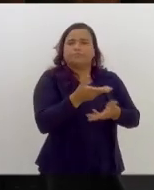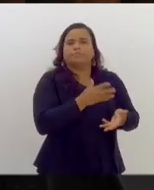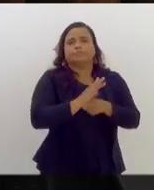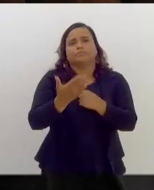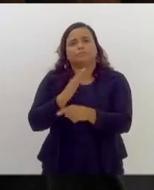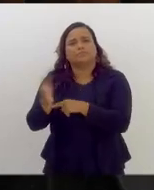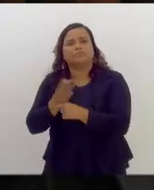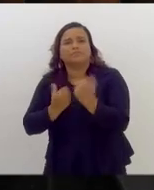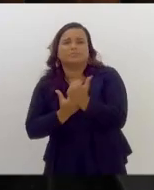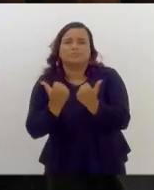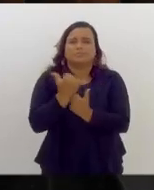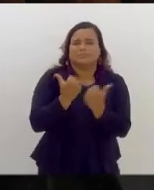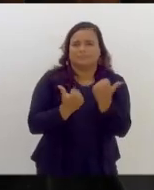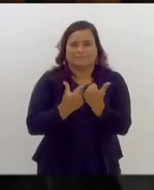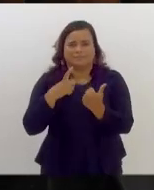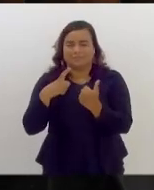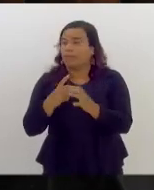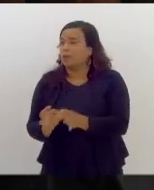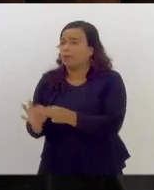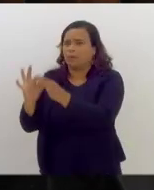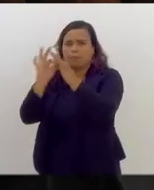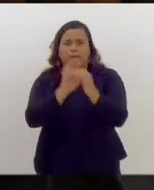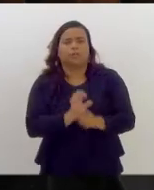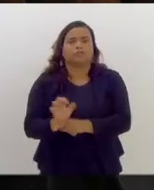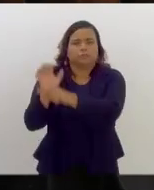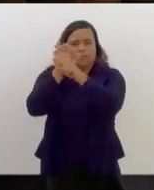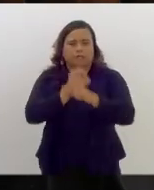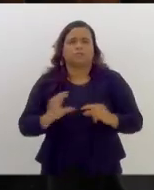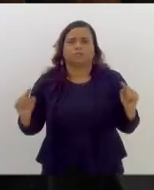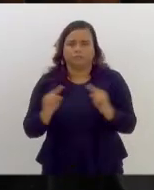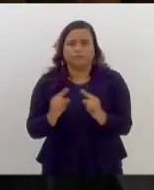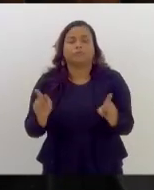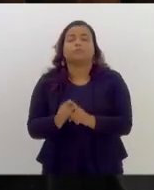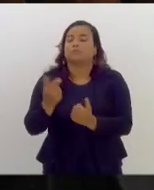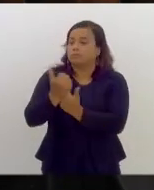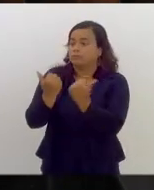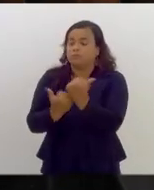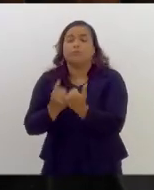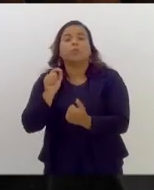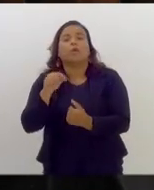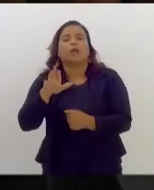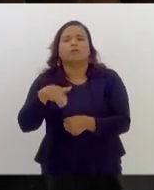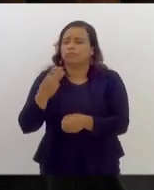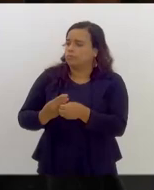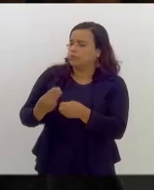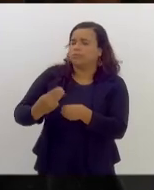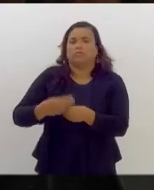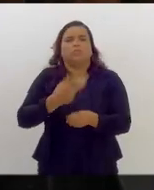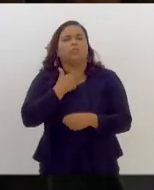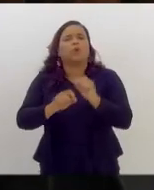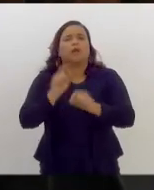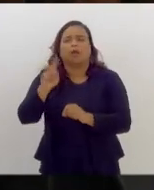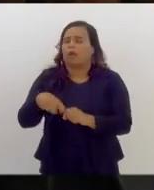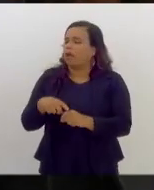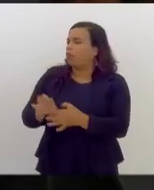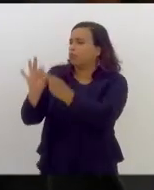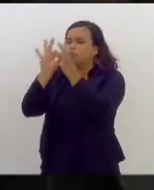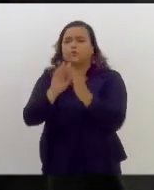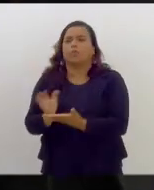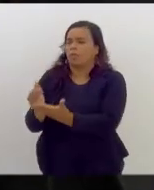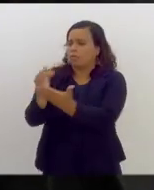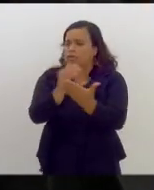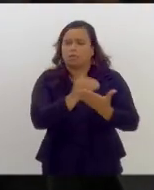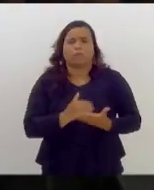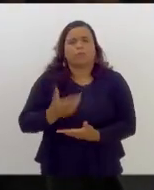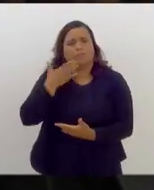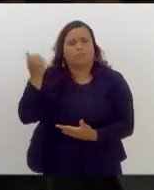regime de colaboração. A União colabora com os estados, que por sua vez colaboram com os municípios. O que não pode é a União arrecadar, Vossa Excelência conhece os números melhor